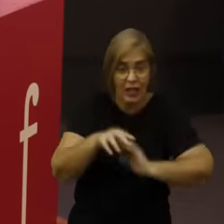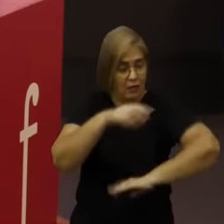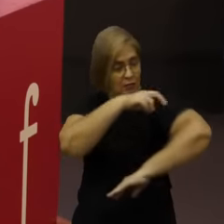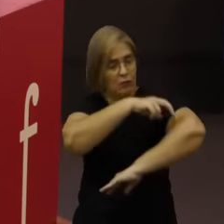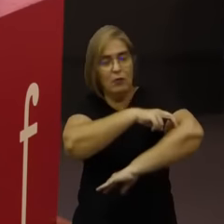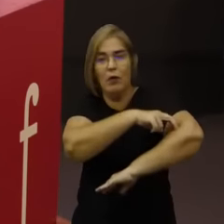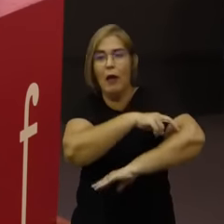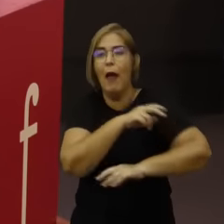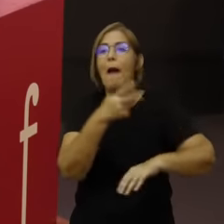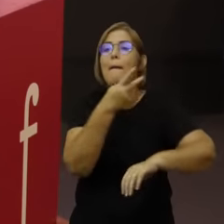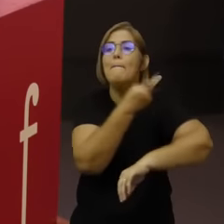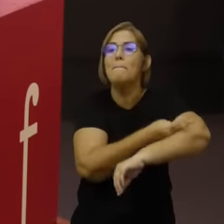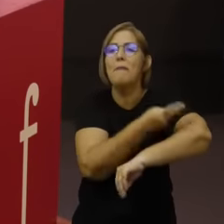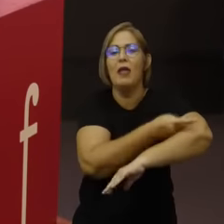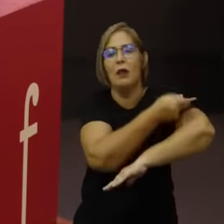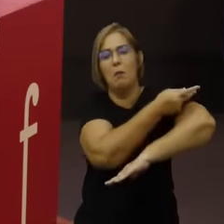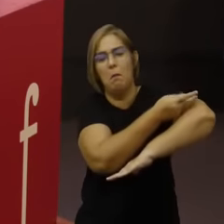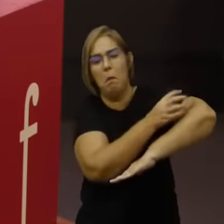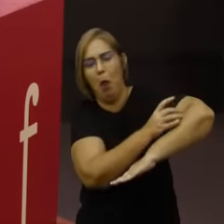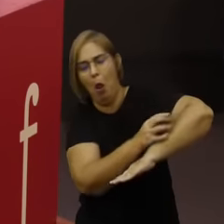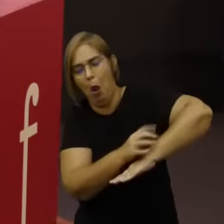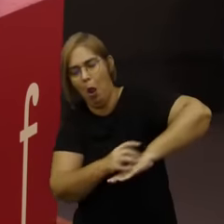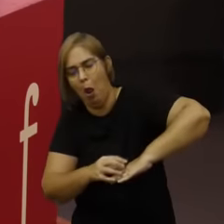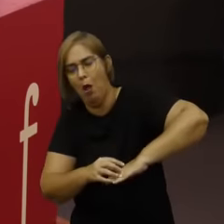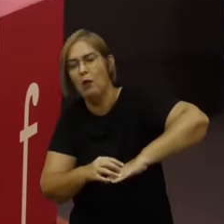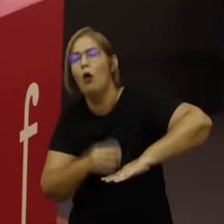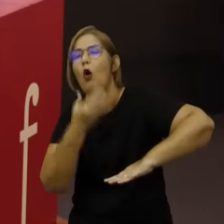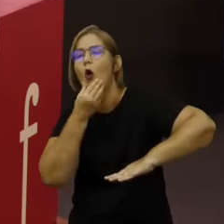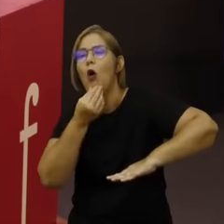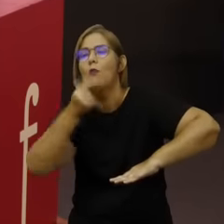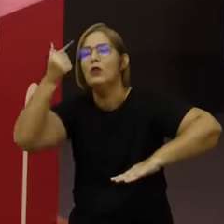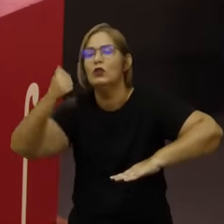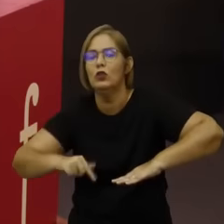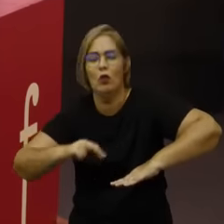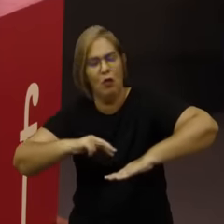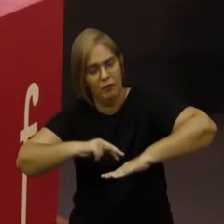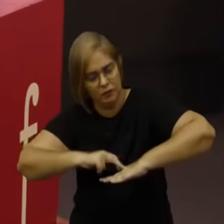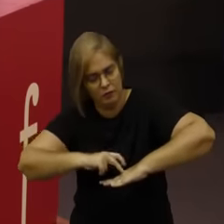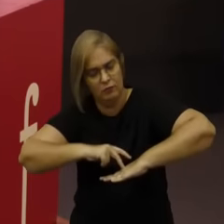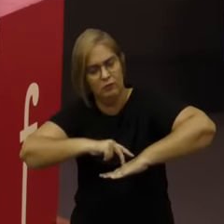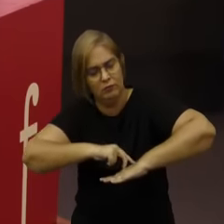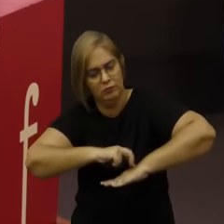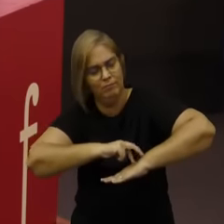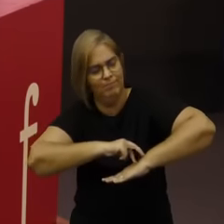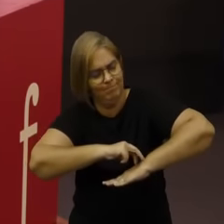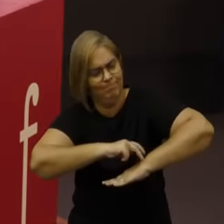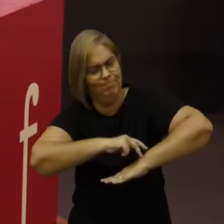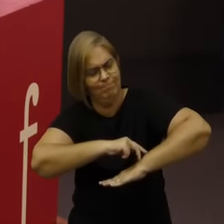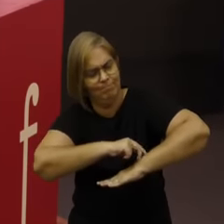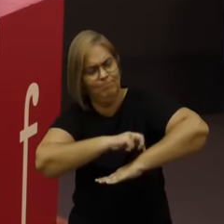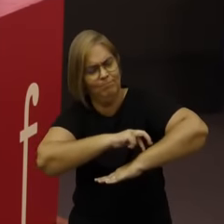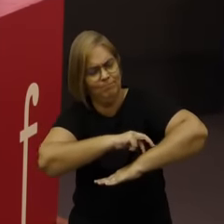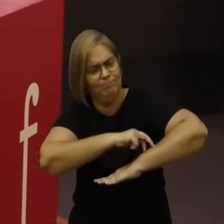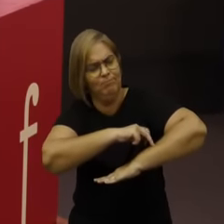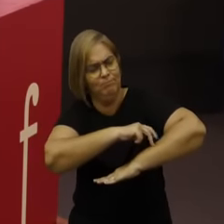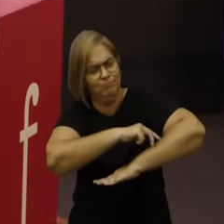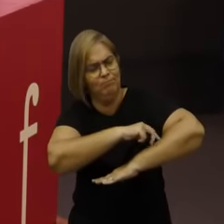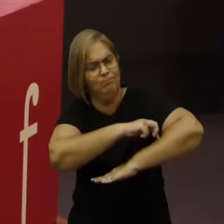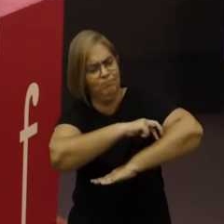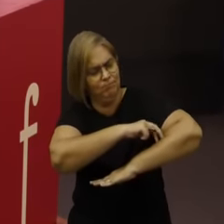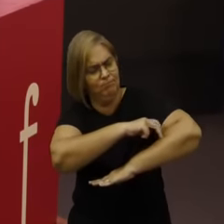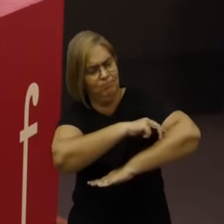fizéssemos um trabalho que não termina, que não se esgota e que essa pretensão que nós teríos de